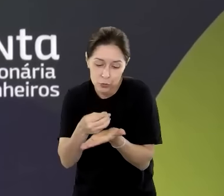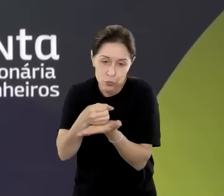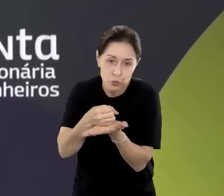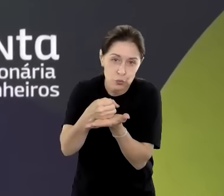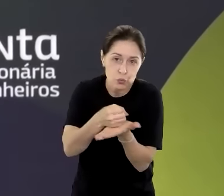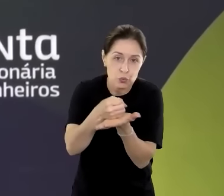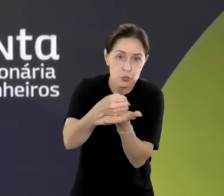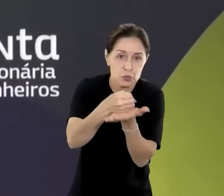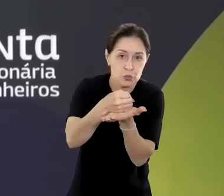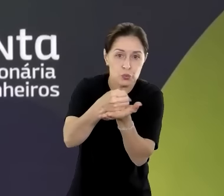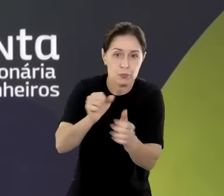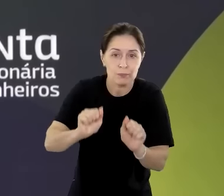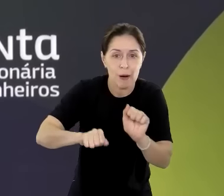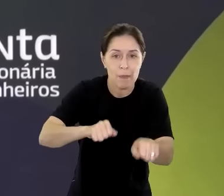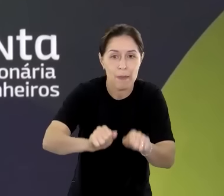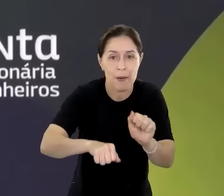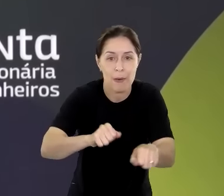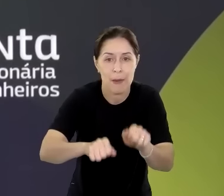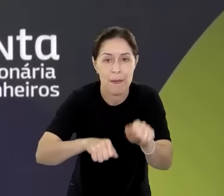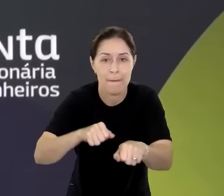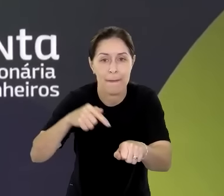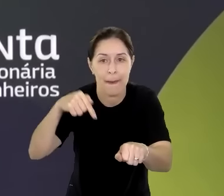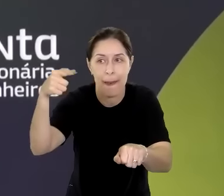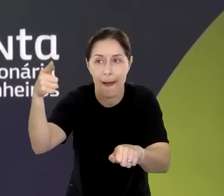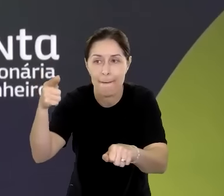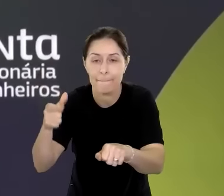Está esquisito o negócio, tá não, pastor?